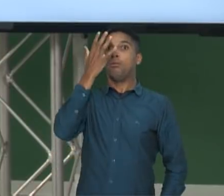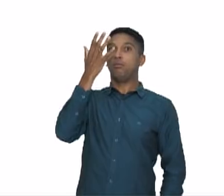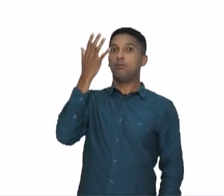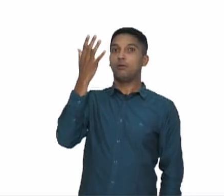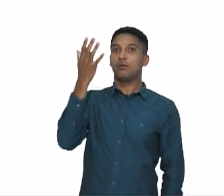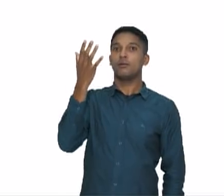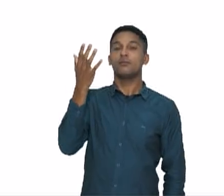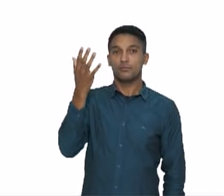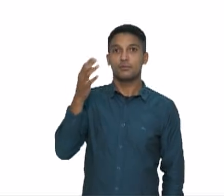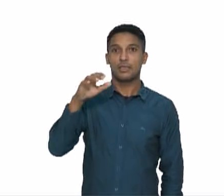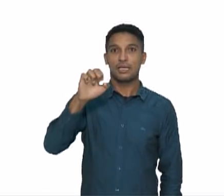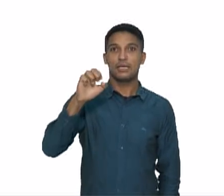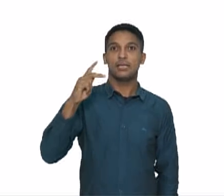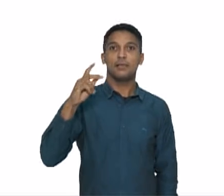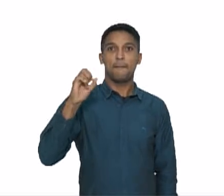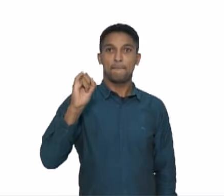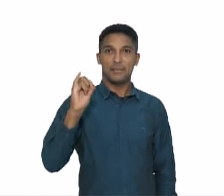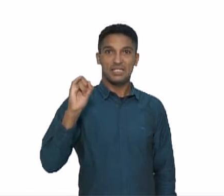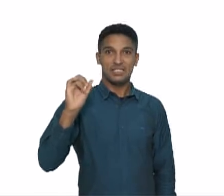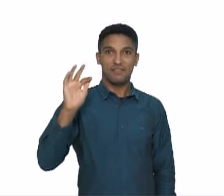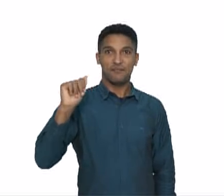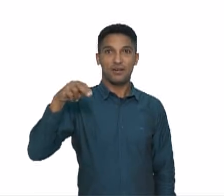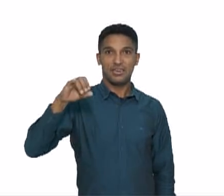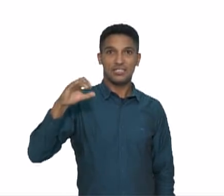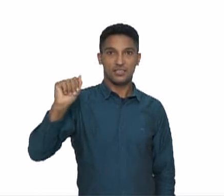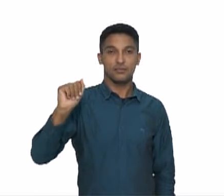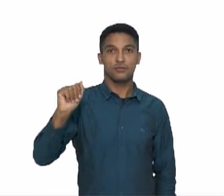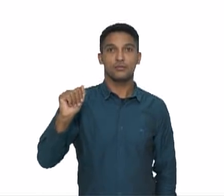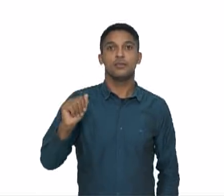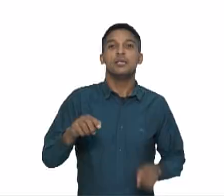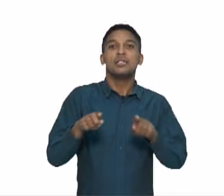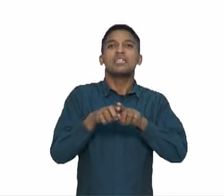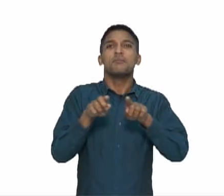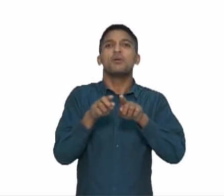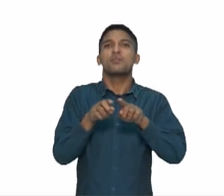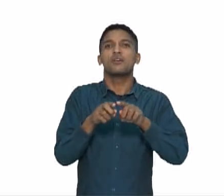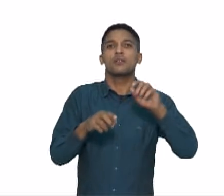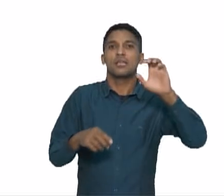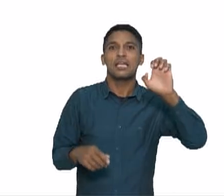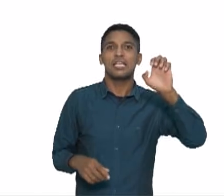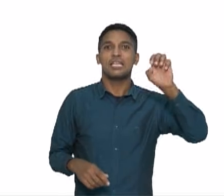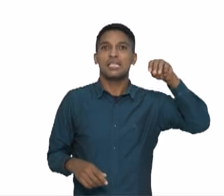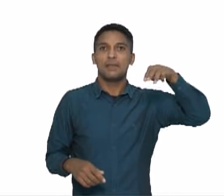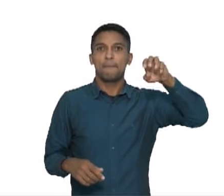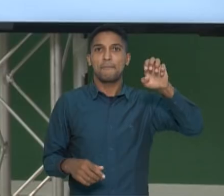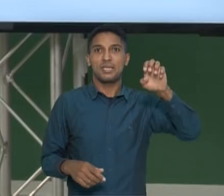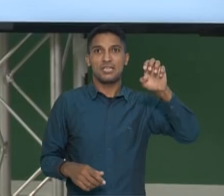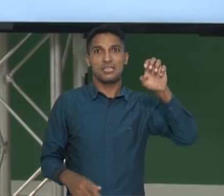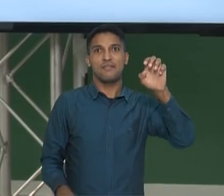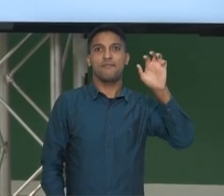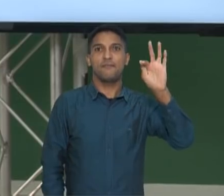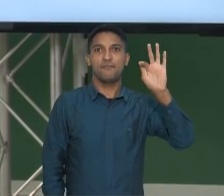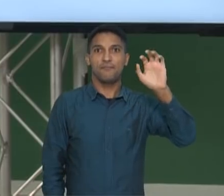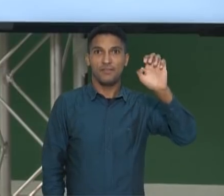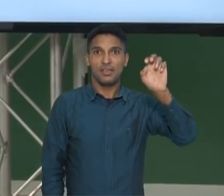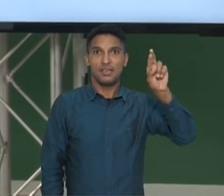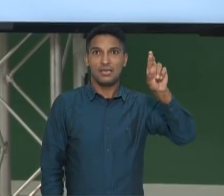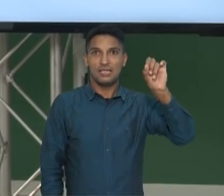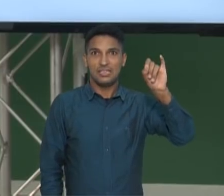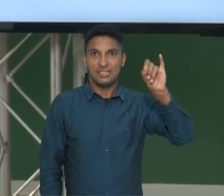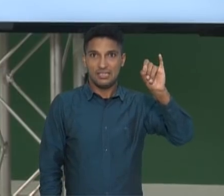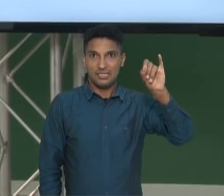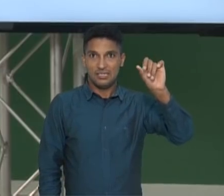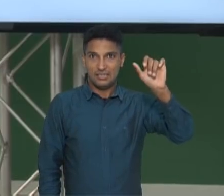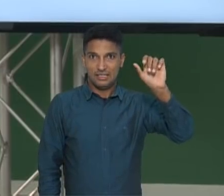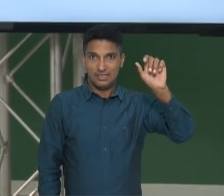da efemeridade, né, que eles tiveram ali um breve encontro, algo muito rápido, muito passageiro, né? Então esse sentimento ele também